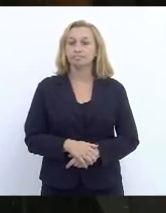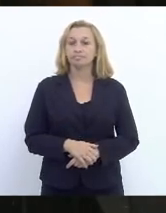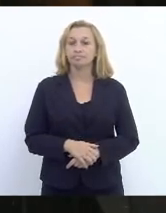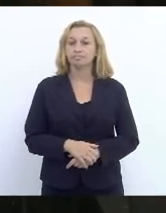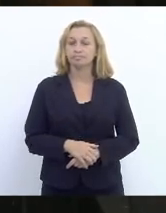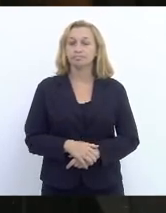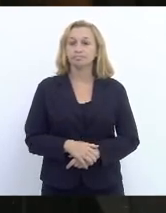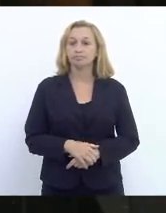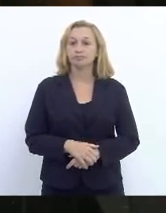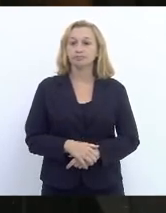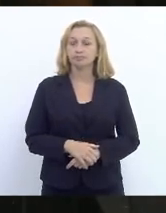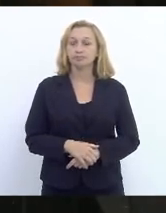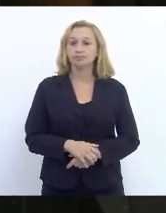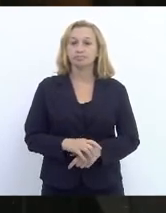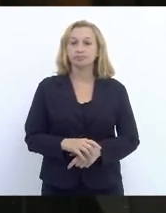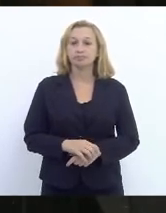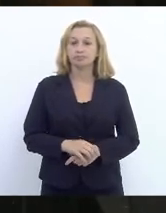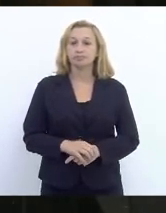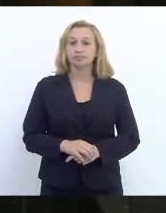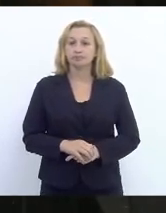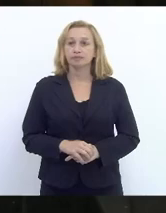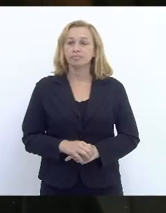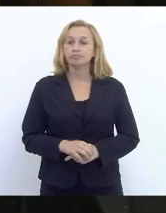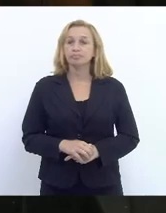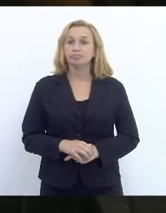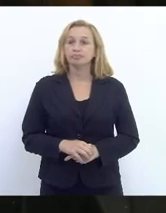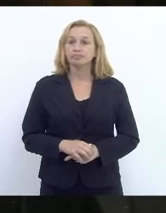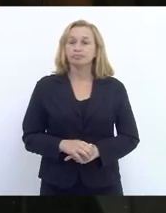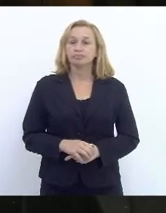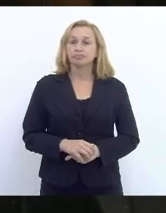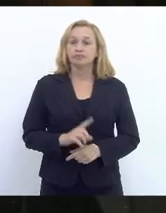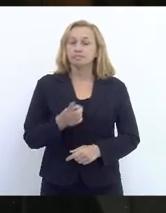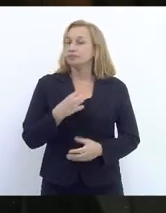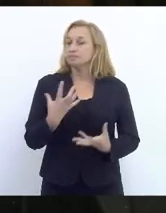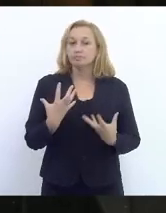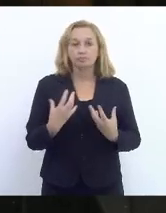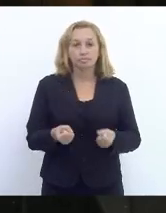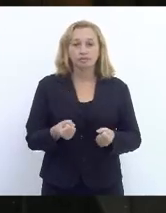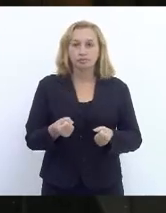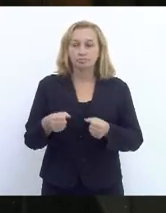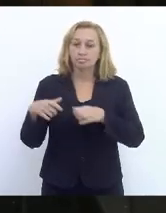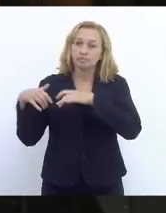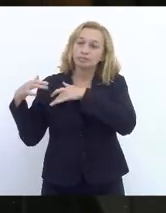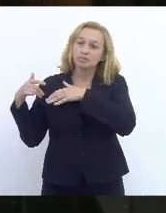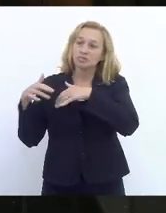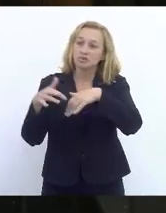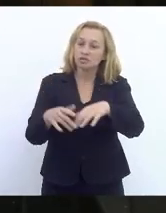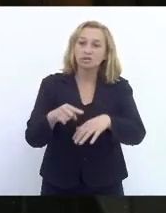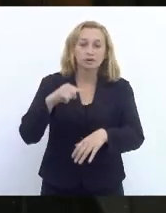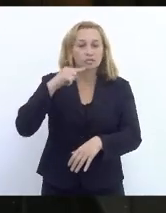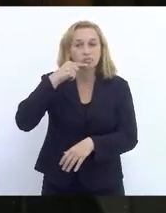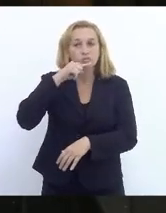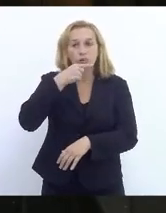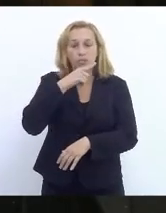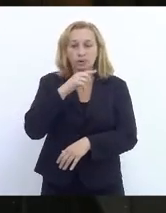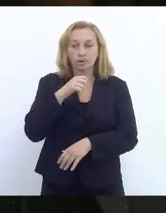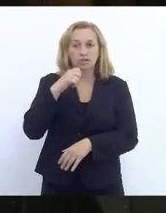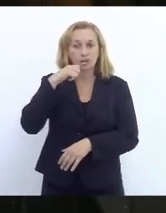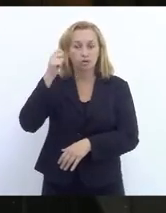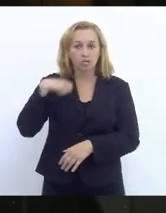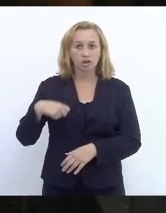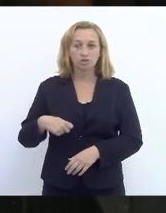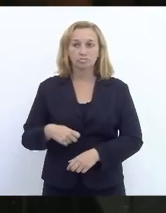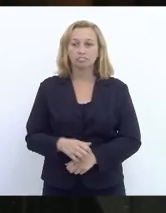é inadimissível com a invasão russa e a Ucrânia